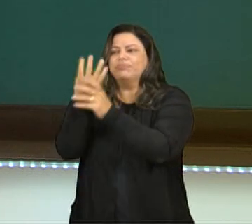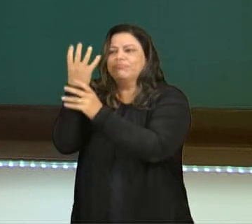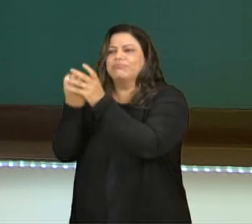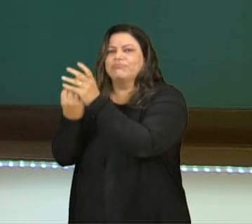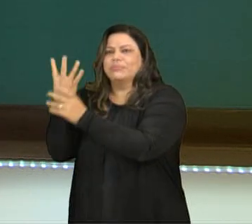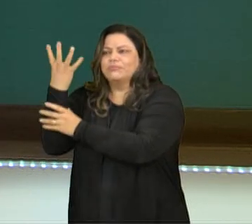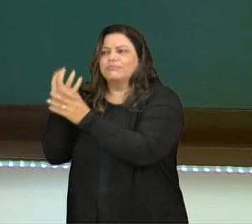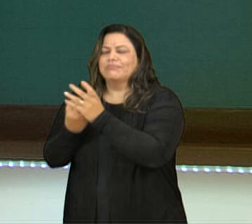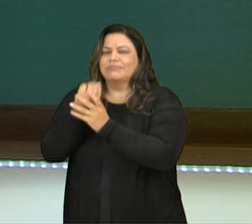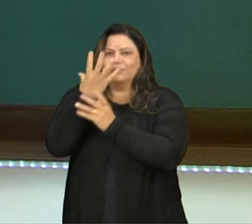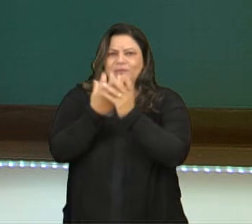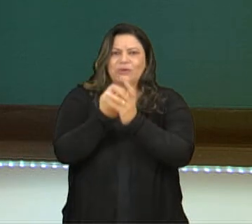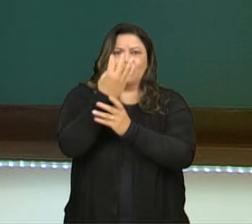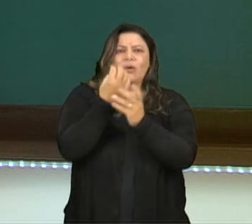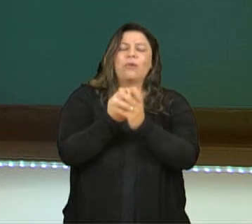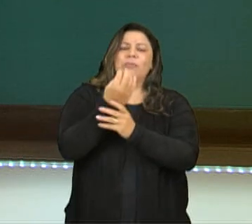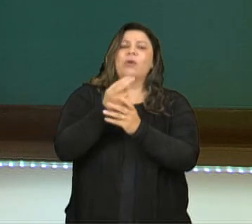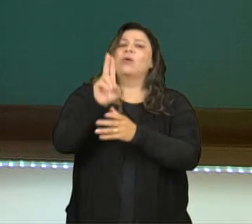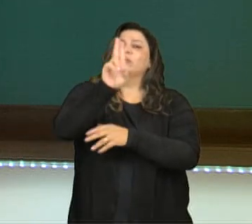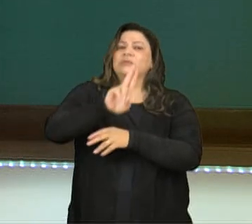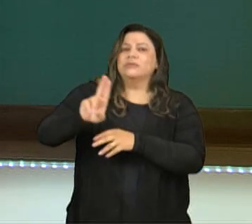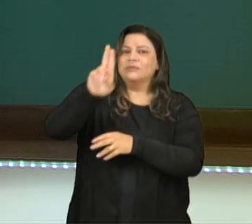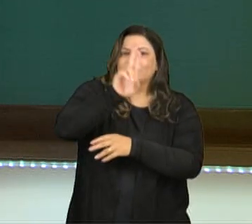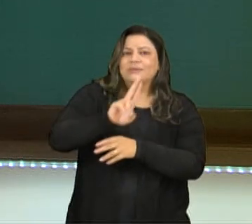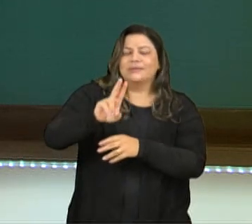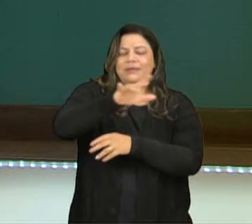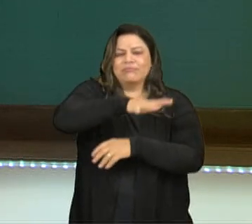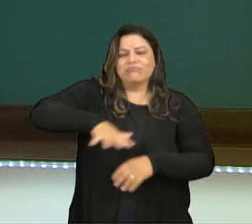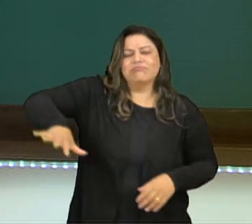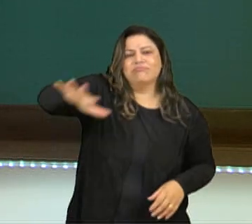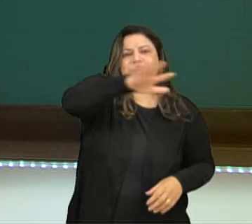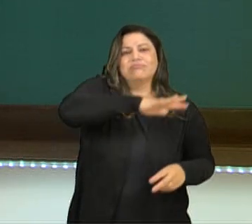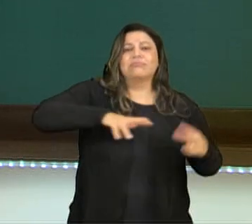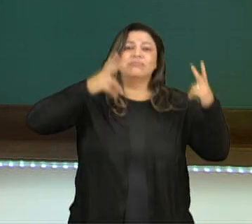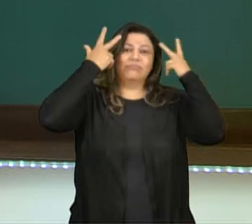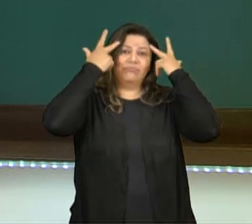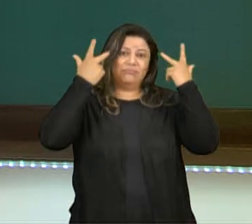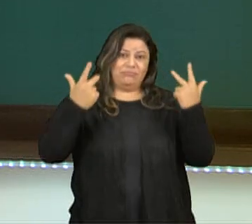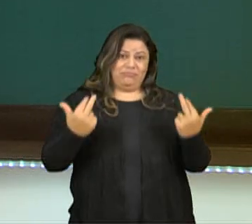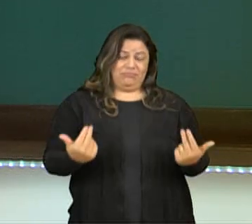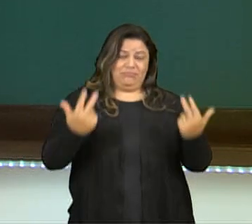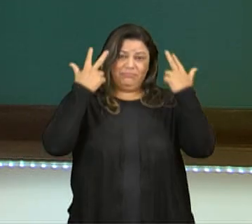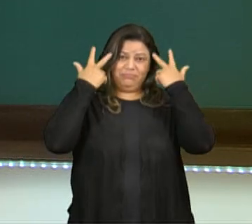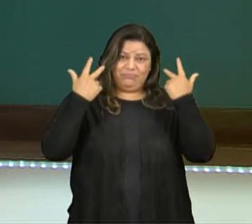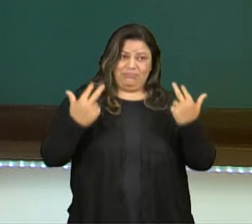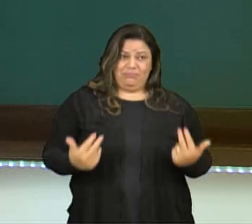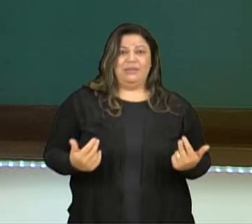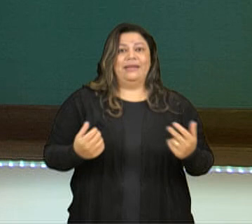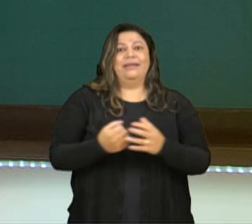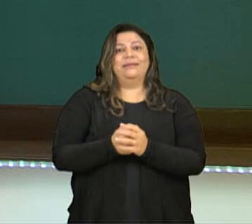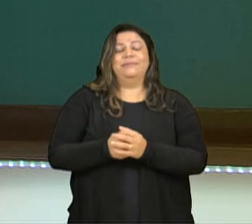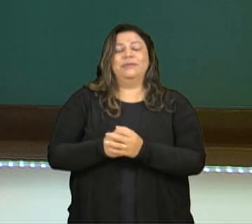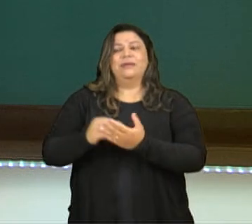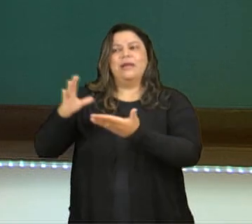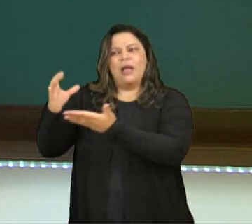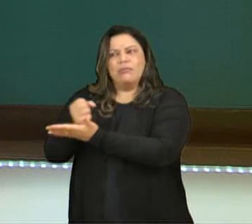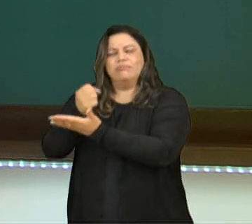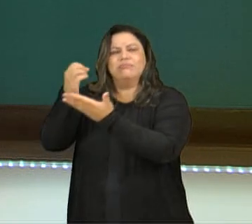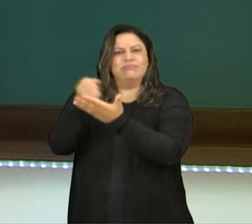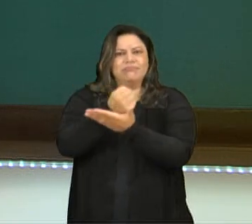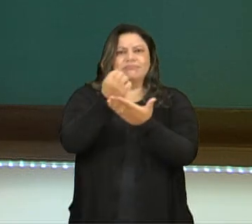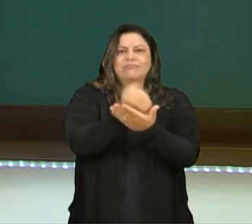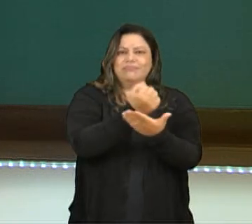aquilo que pode ser usado e que vem do meio natural e que é retirado do meio